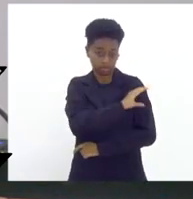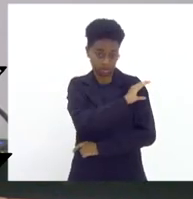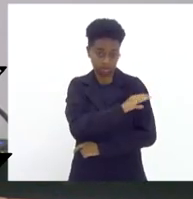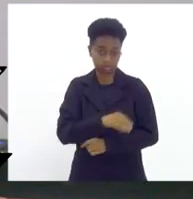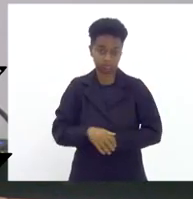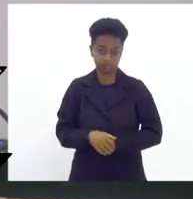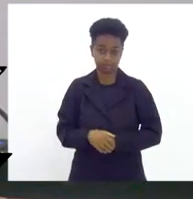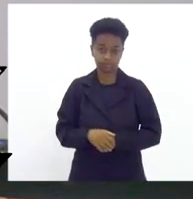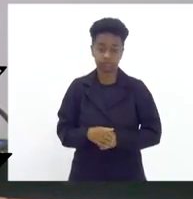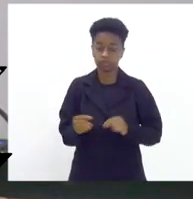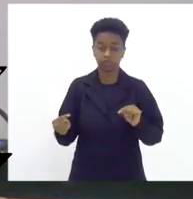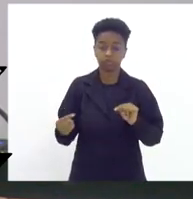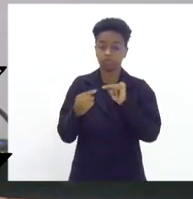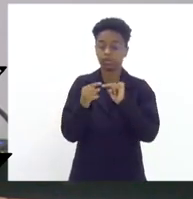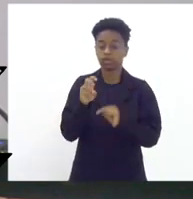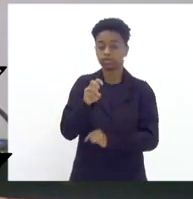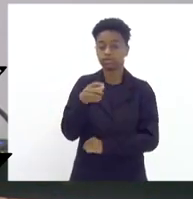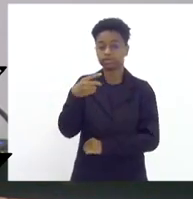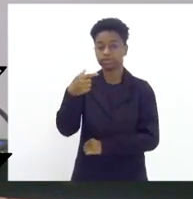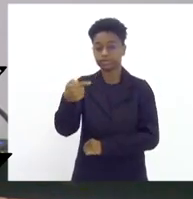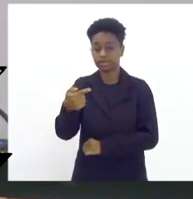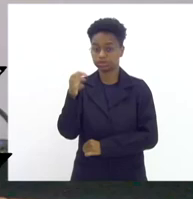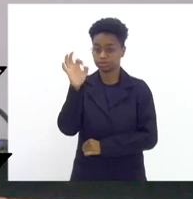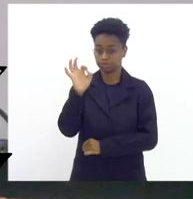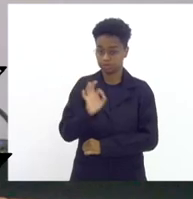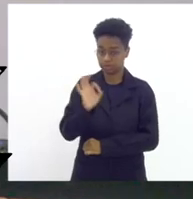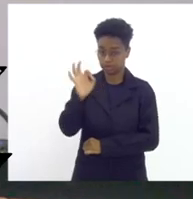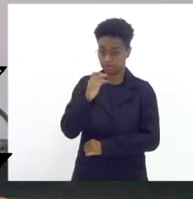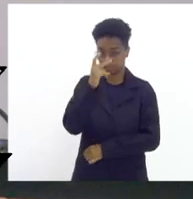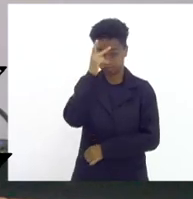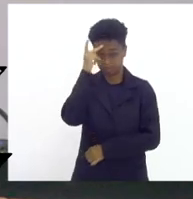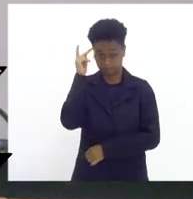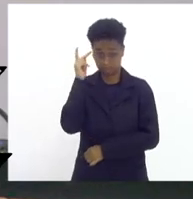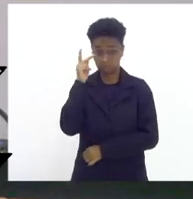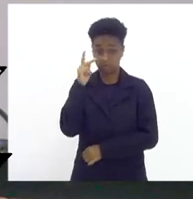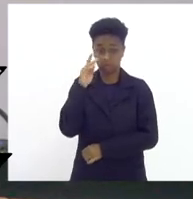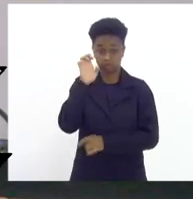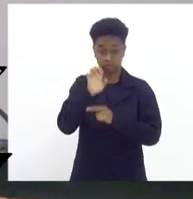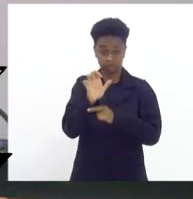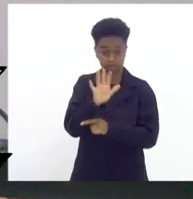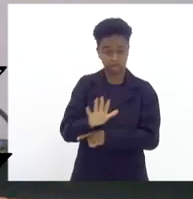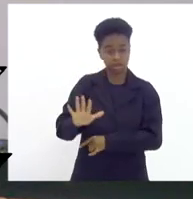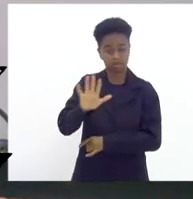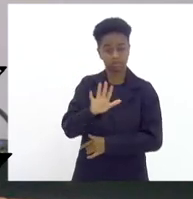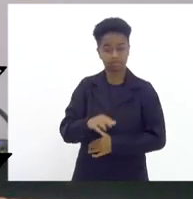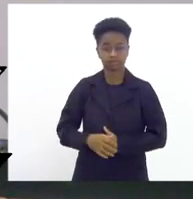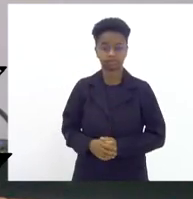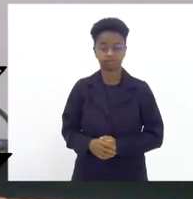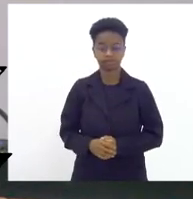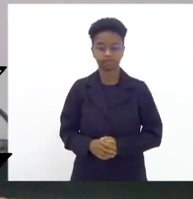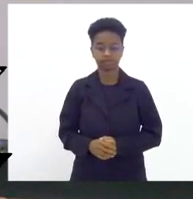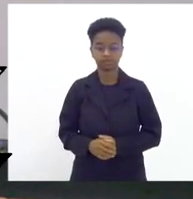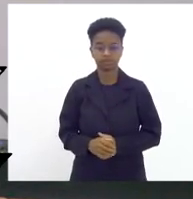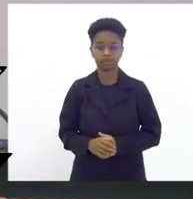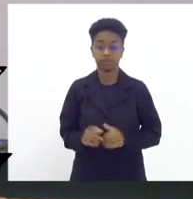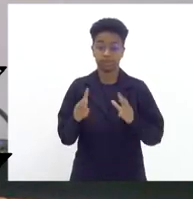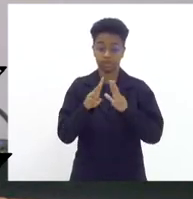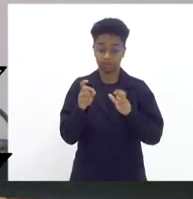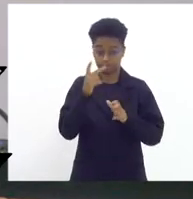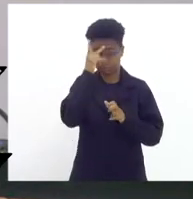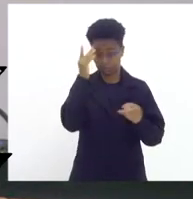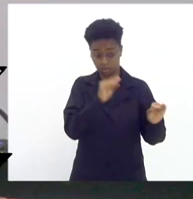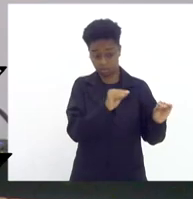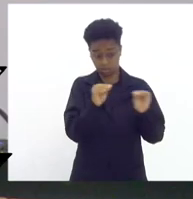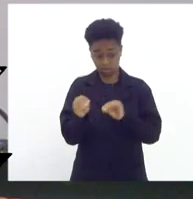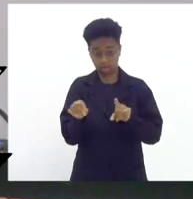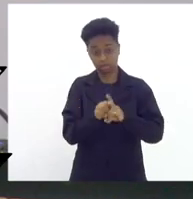que equivale a 57% dos resgatados em todo estado nesse período com relação a trabalhadores migrantes